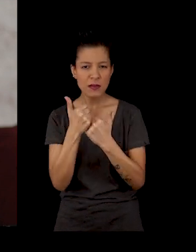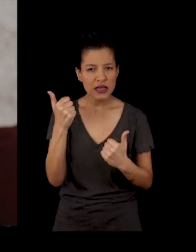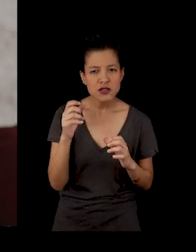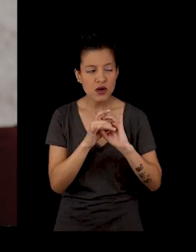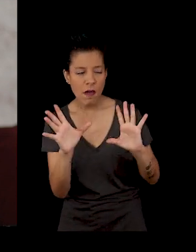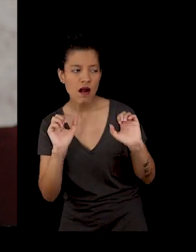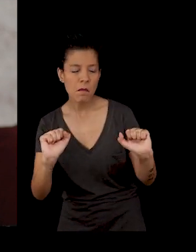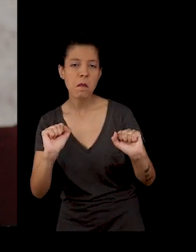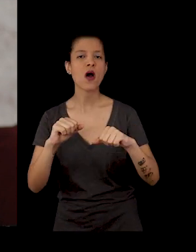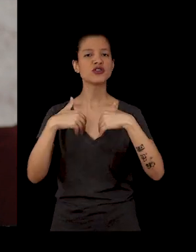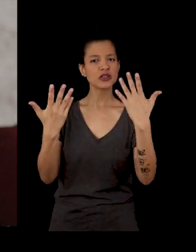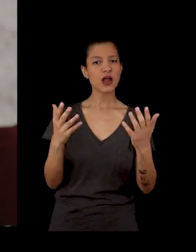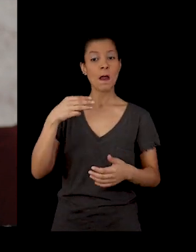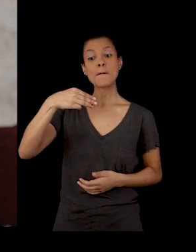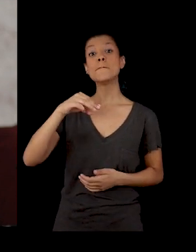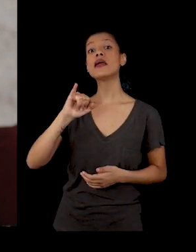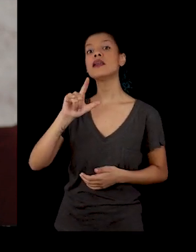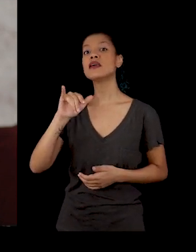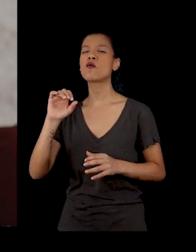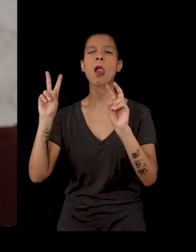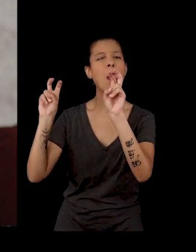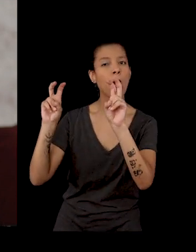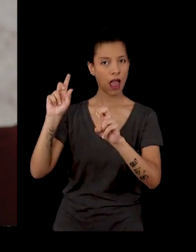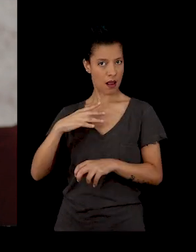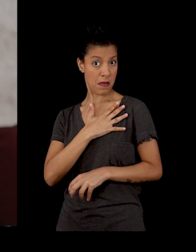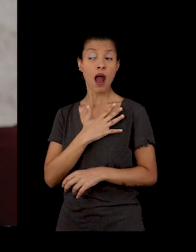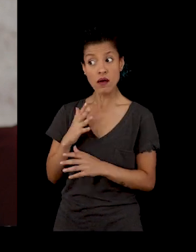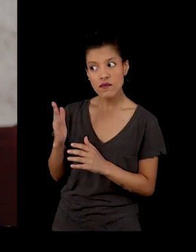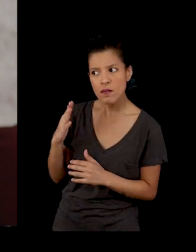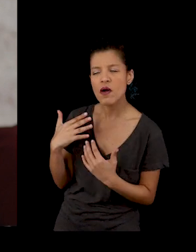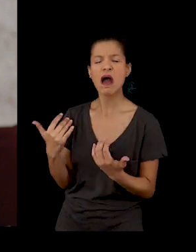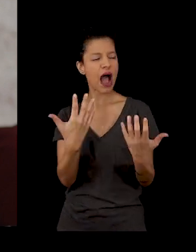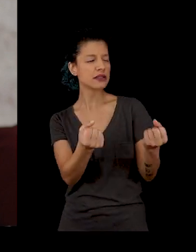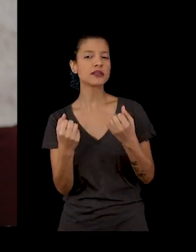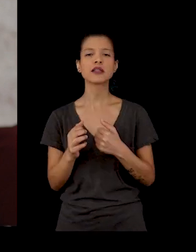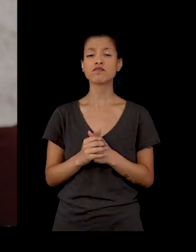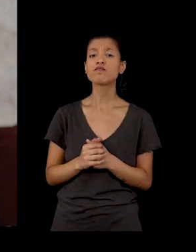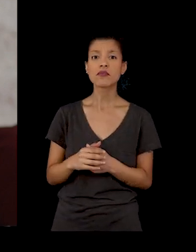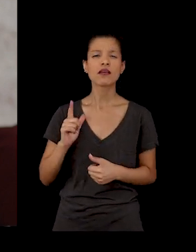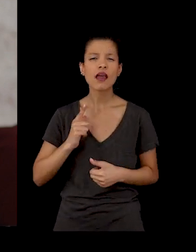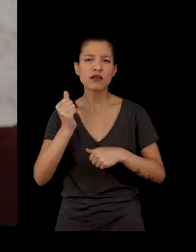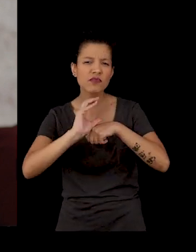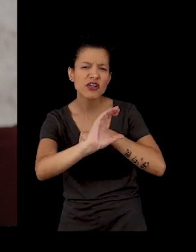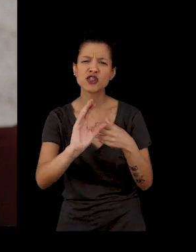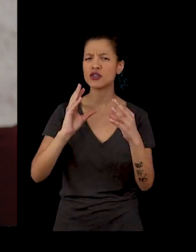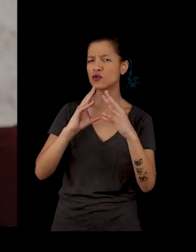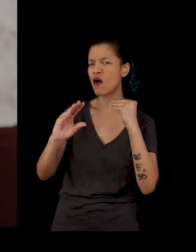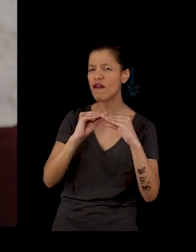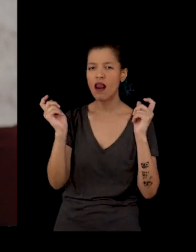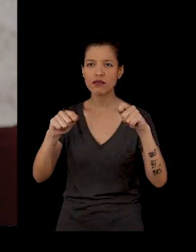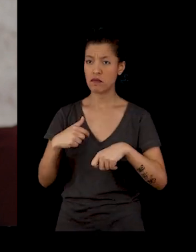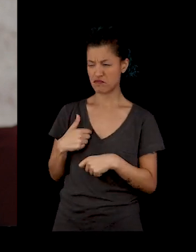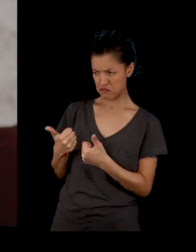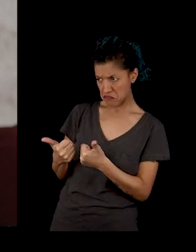deixou fazer os milicos, né? E nós vamos fazer. E estão investindo muito nessa